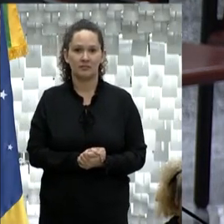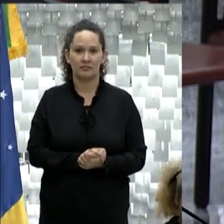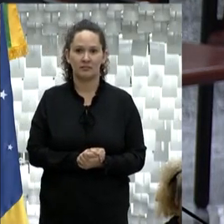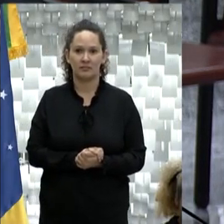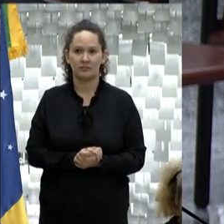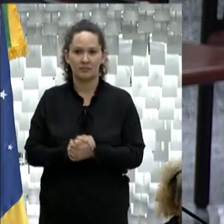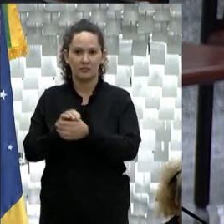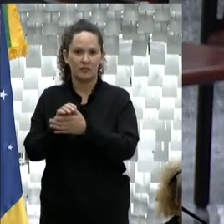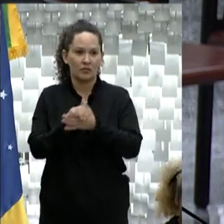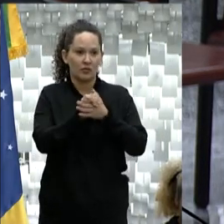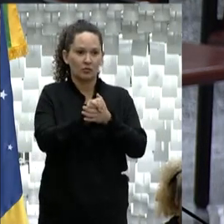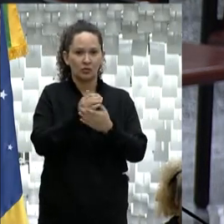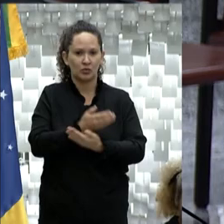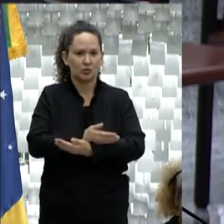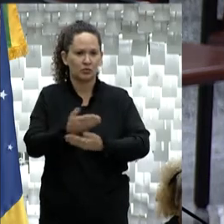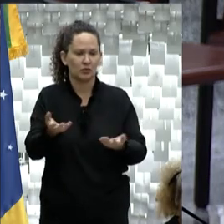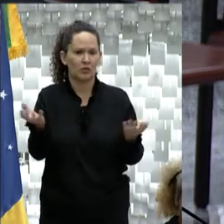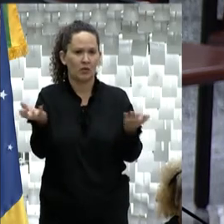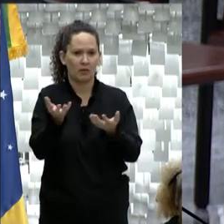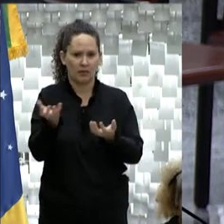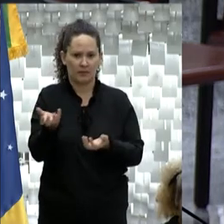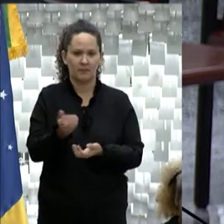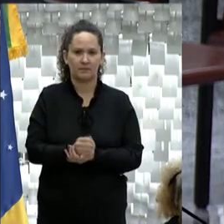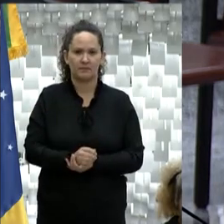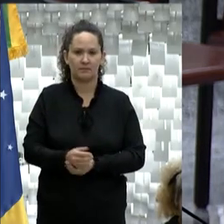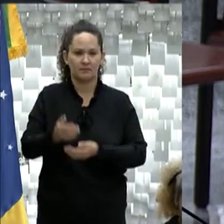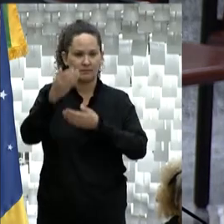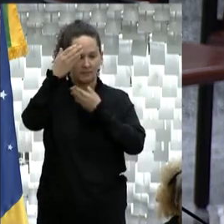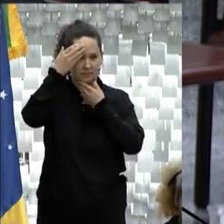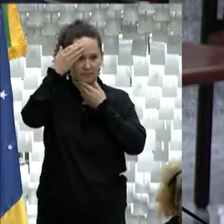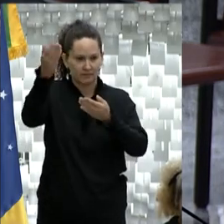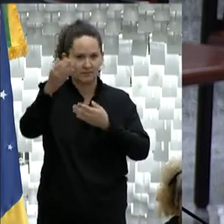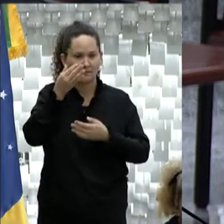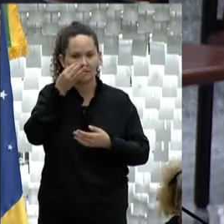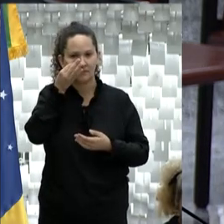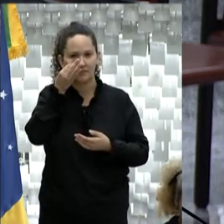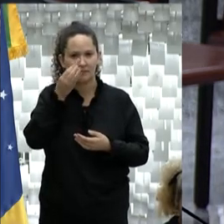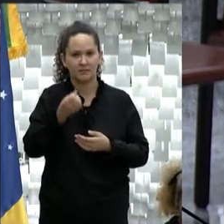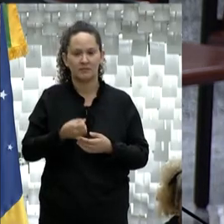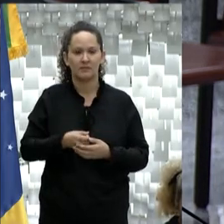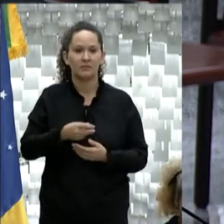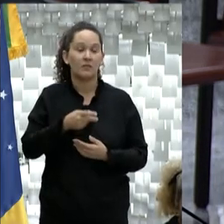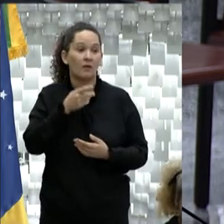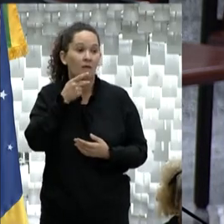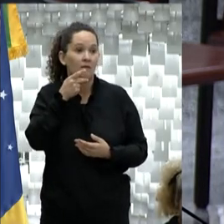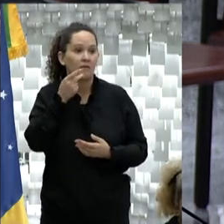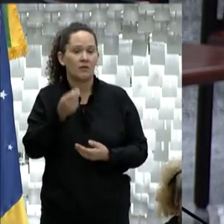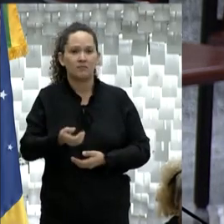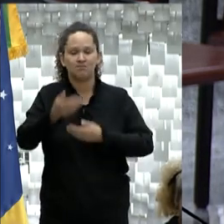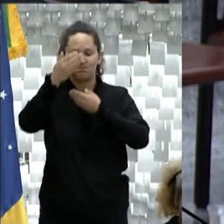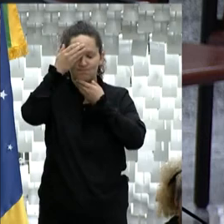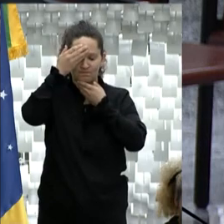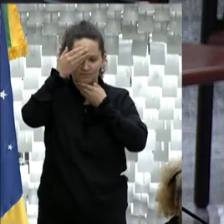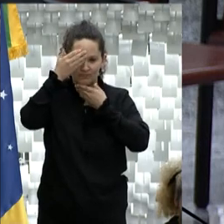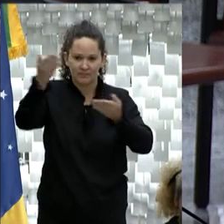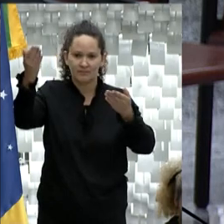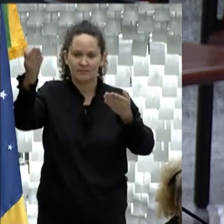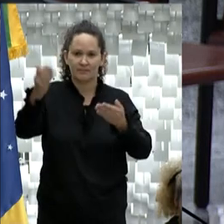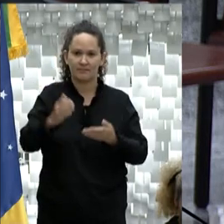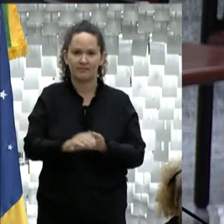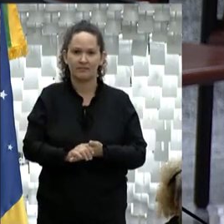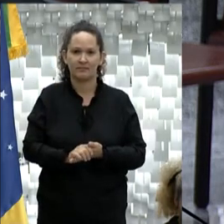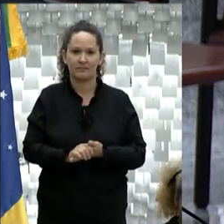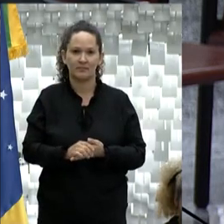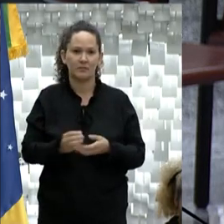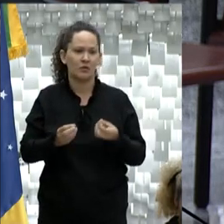Saudando a todos, eu quero agradecer a presença. Dizer um muito obrigado e